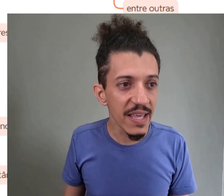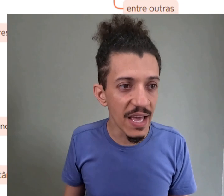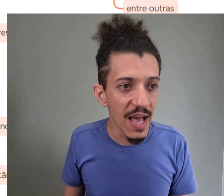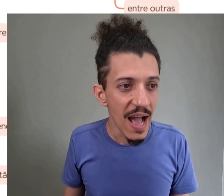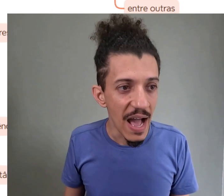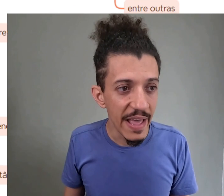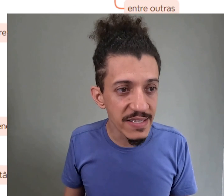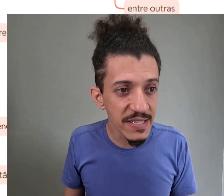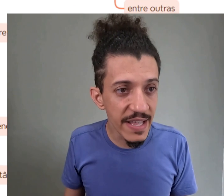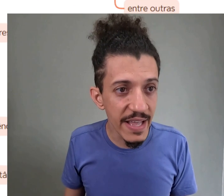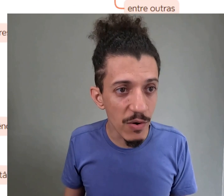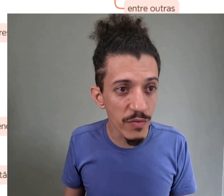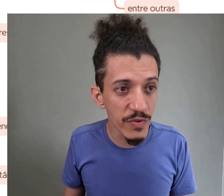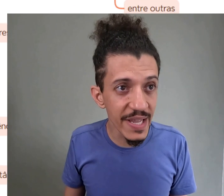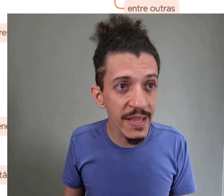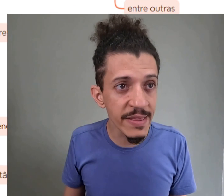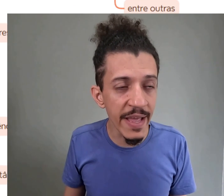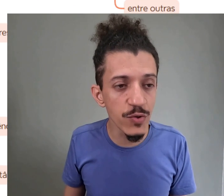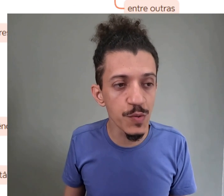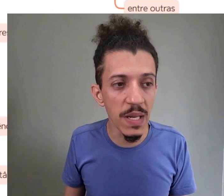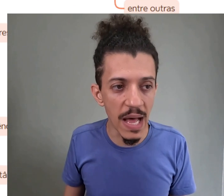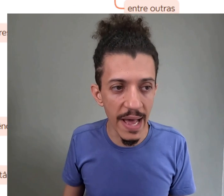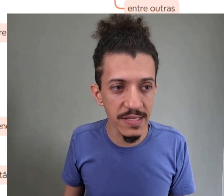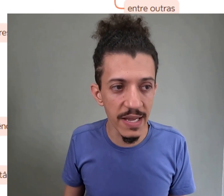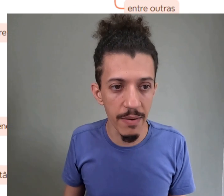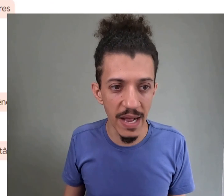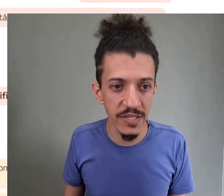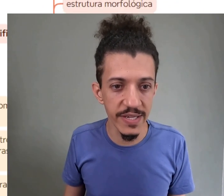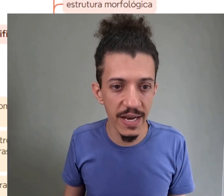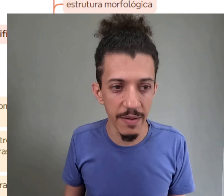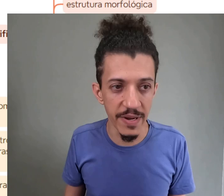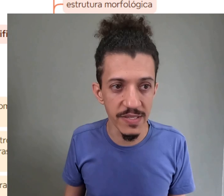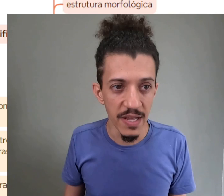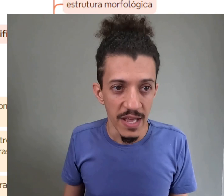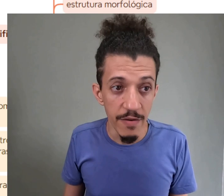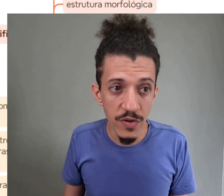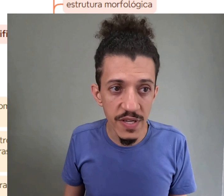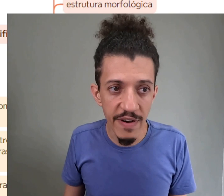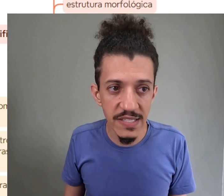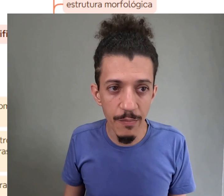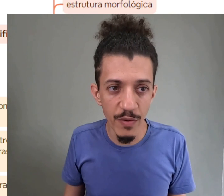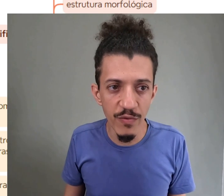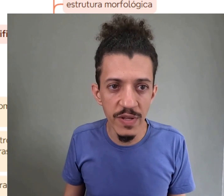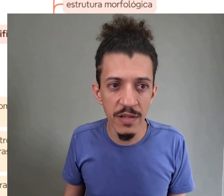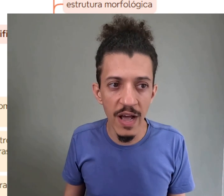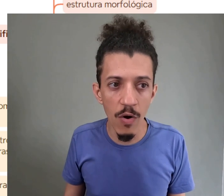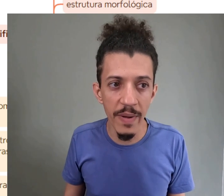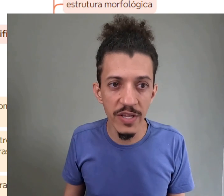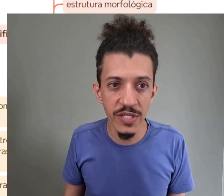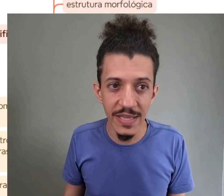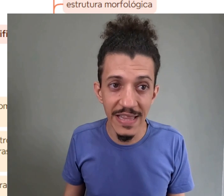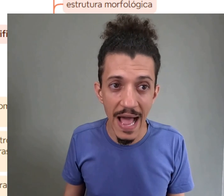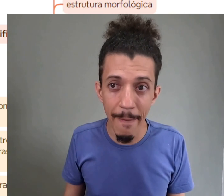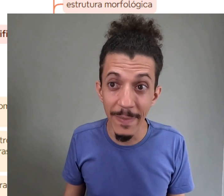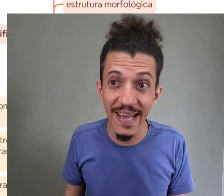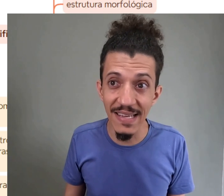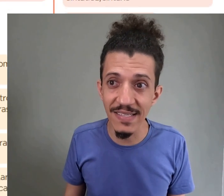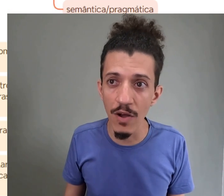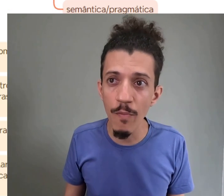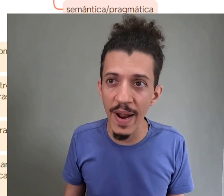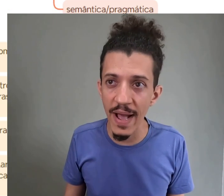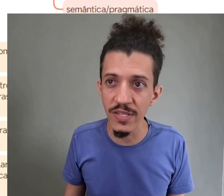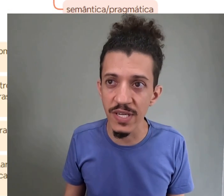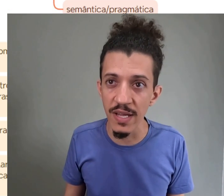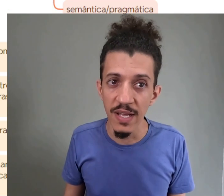é que existem, quando você entende os pilares da gramática da Libras e você vai se aprofundando realmente na